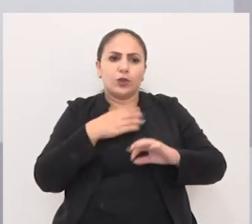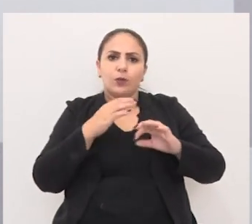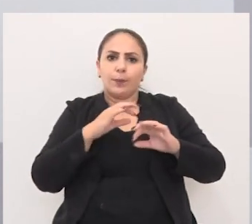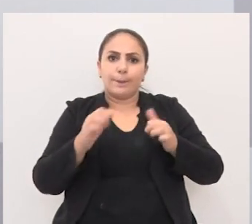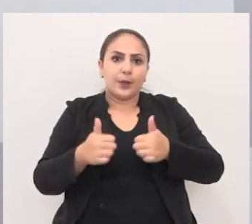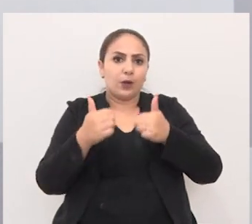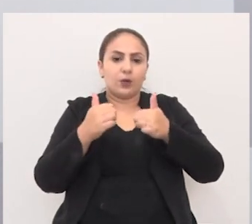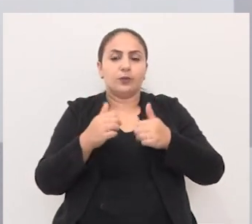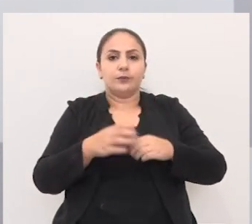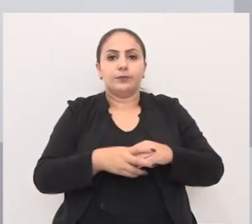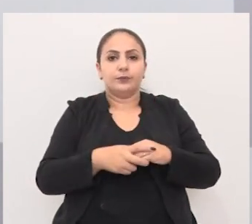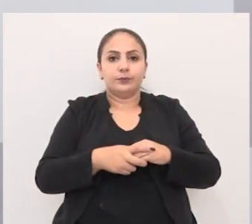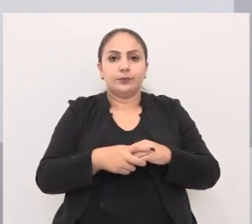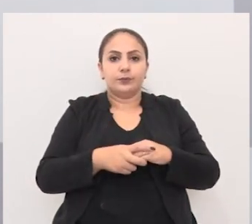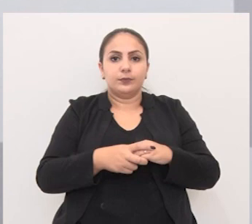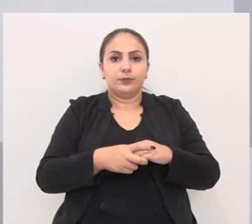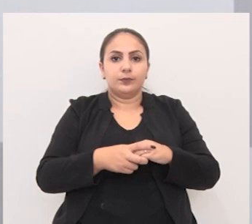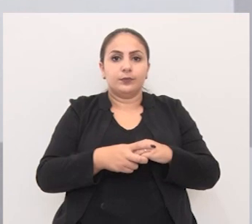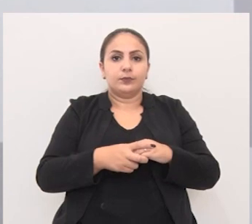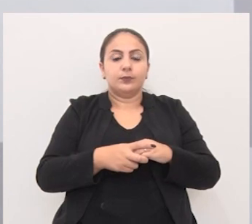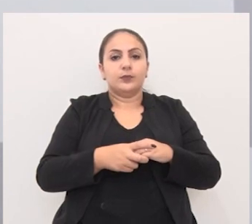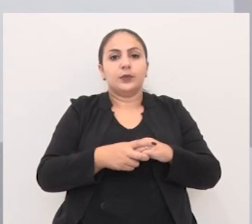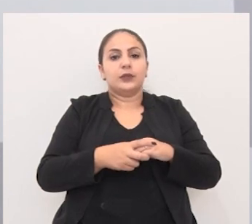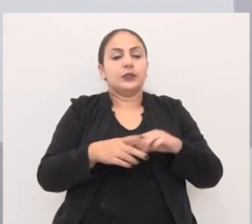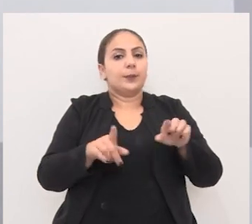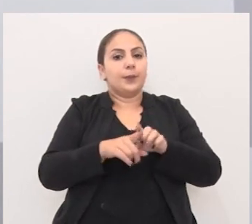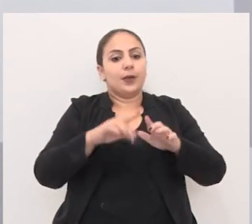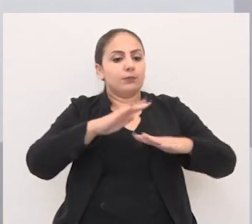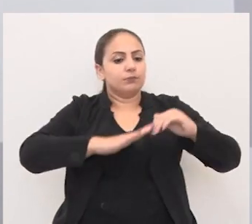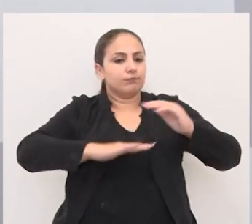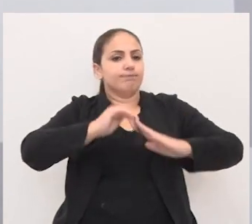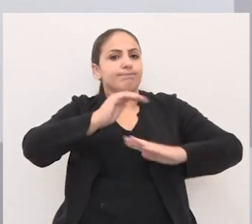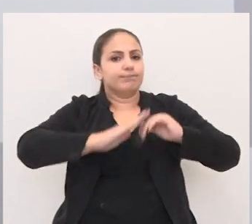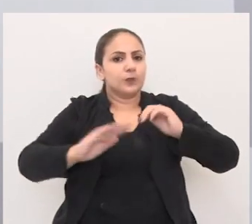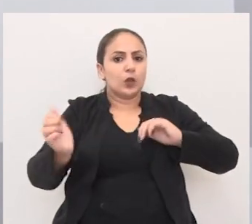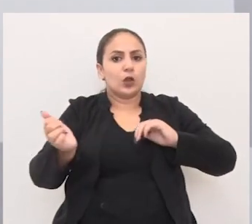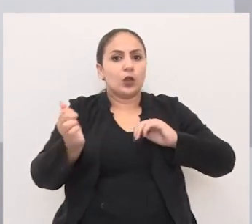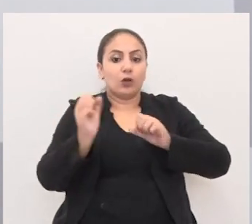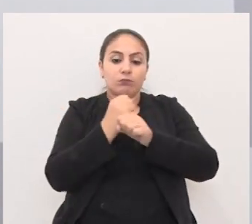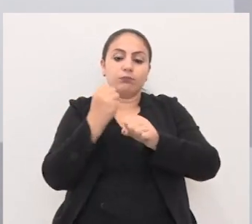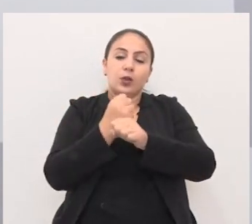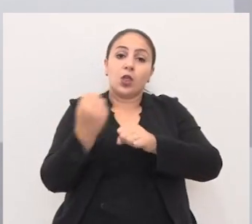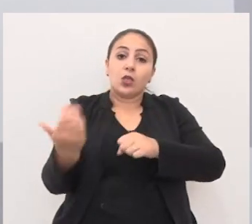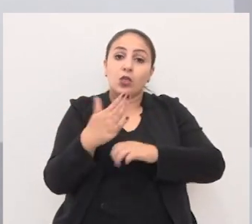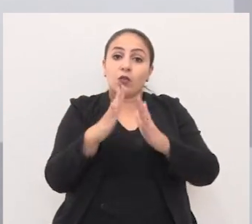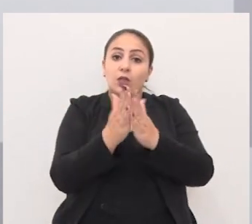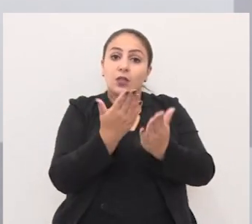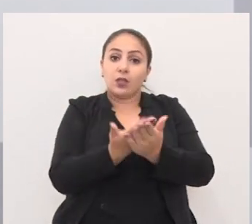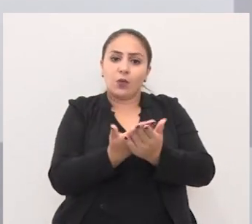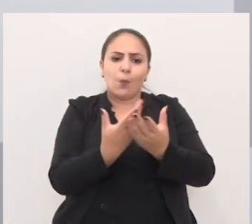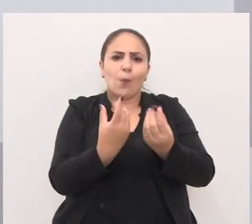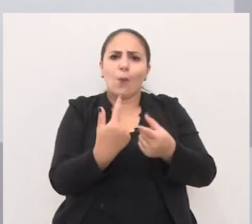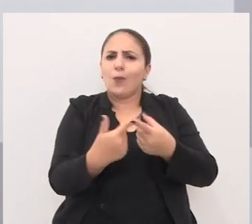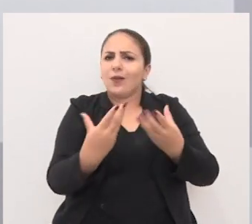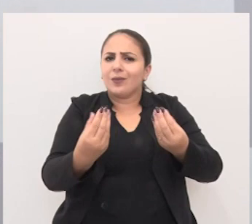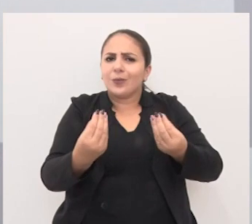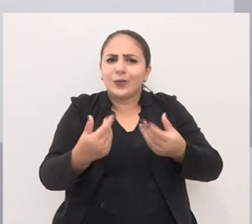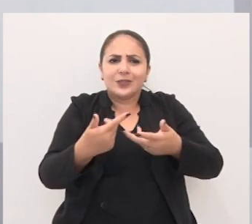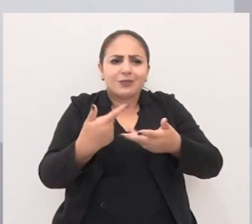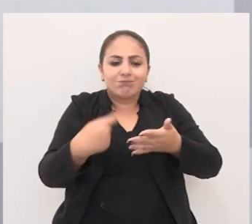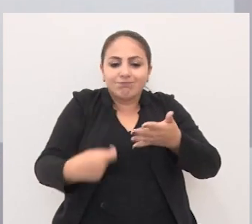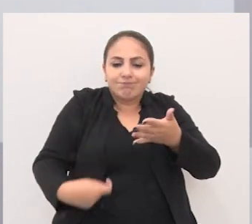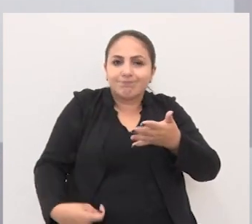gente está também vendo com a Secretaria Municipal a construção de novas escolinhas, que a demanda é muito